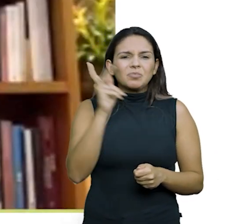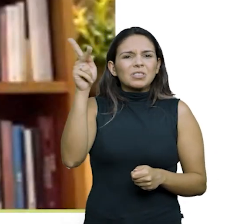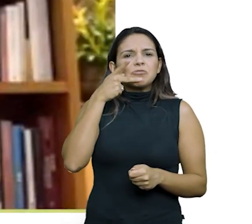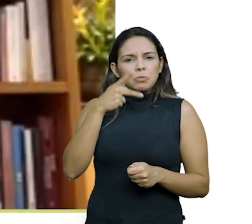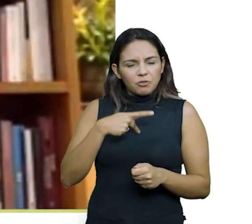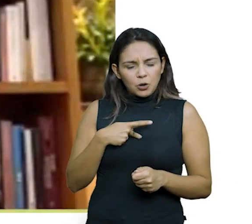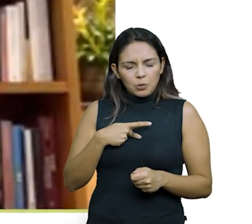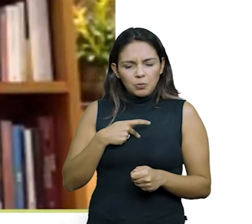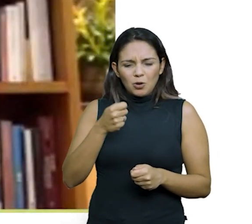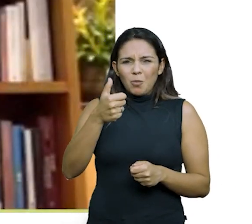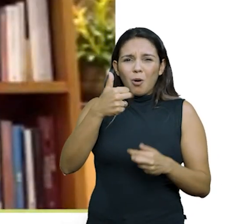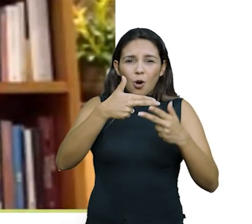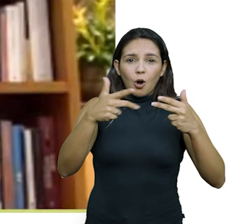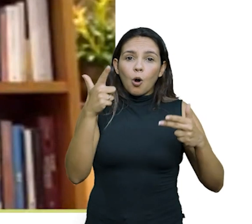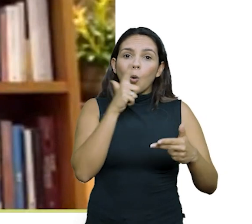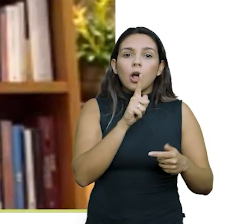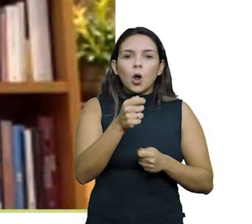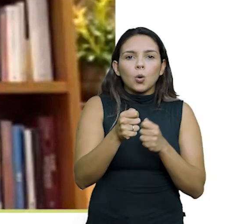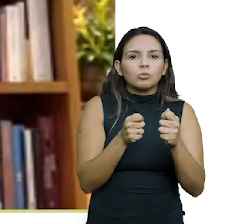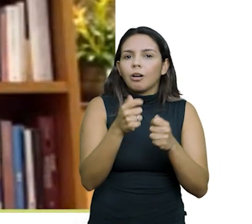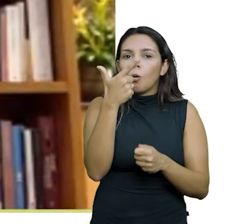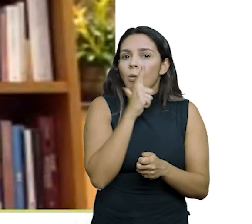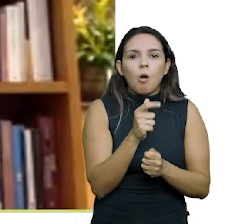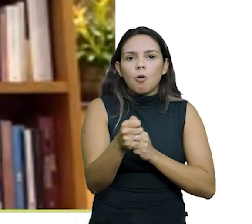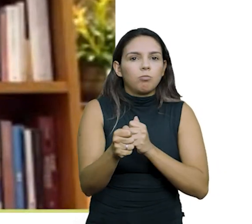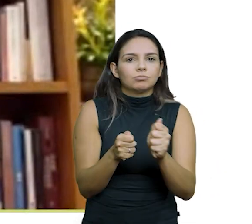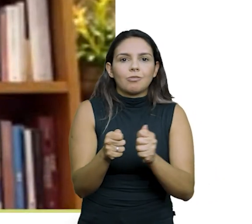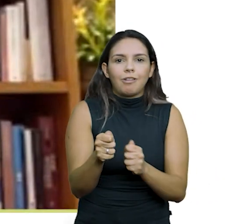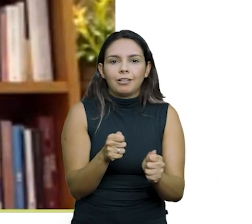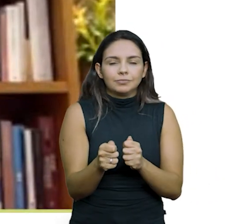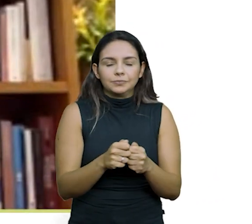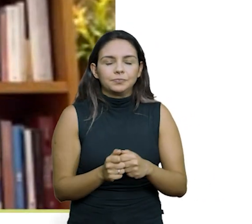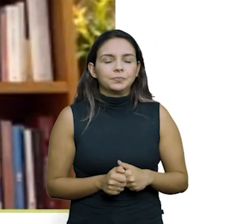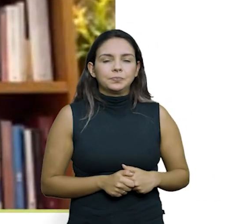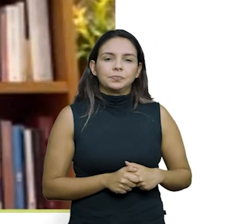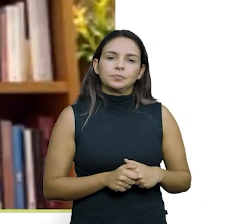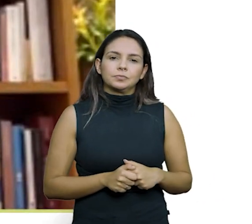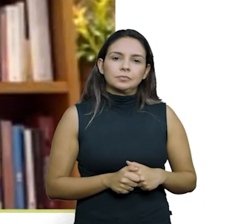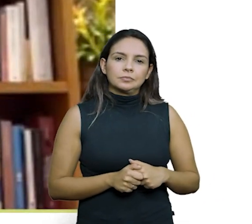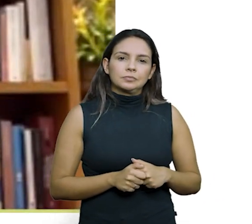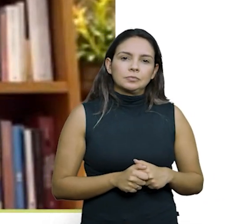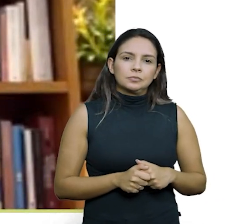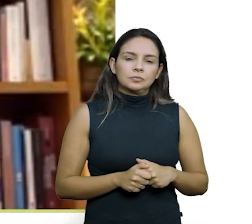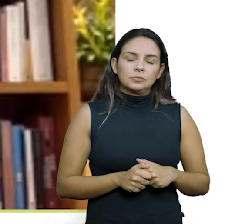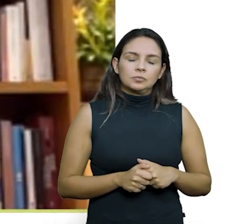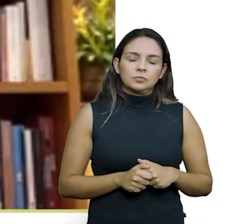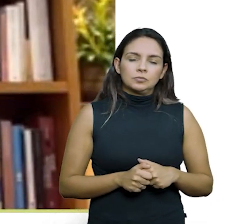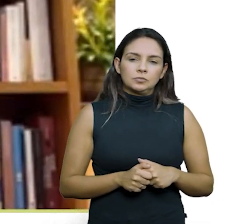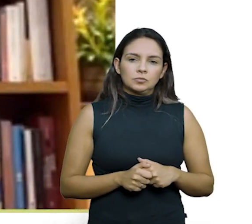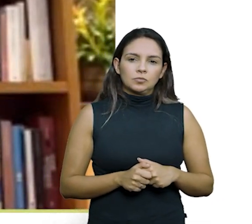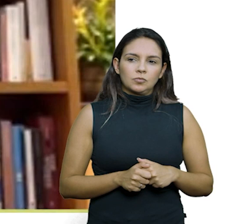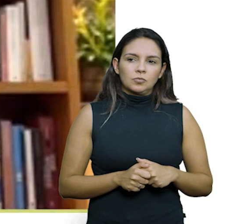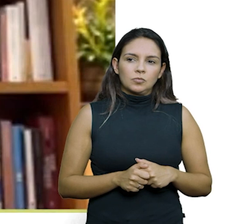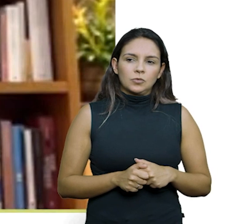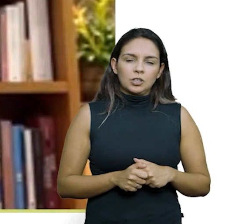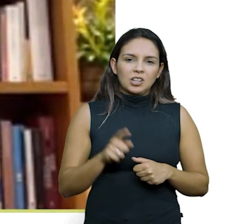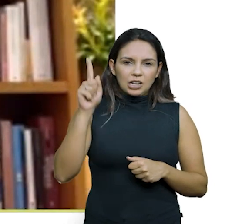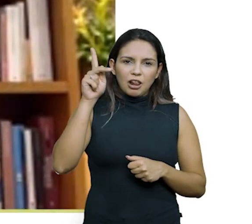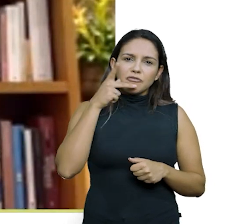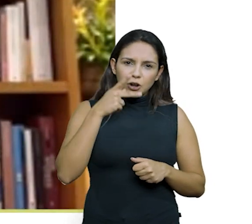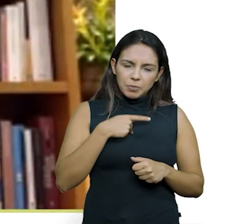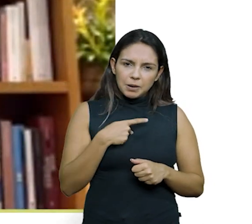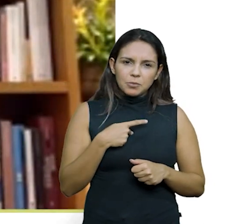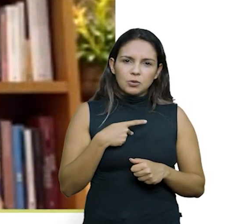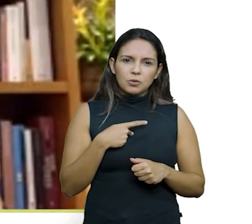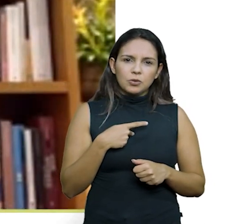diz, pouquíssimas coisas na vida são controláveis. E ele falou, como é que foi a expressão que ele usou?